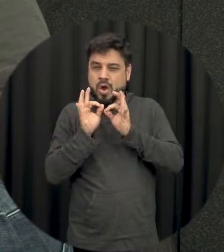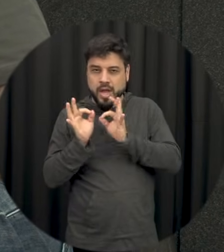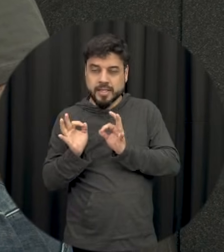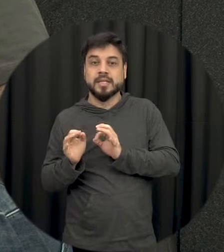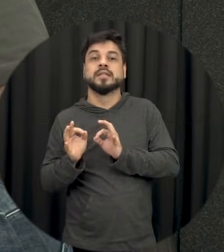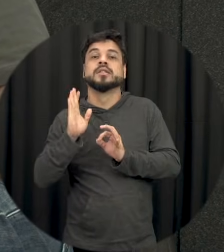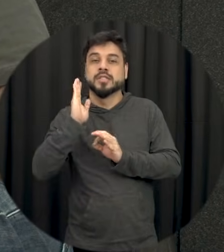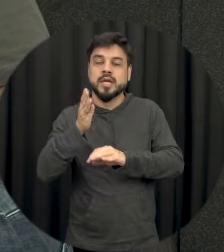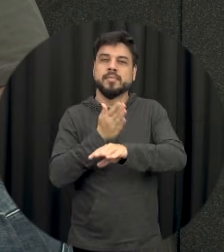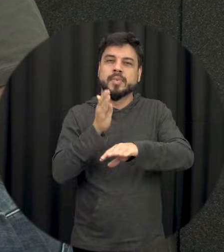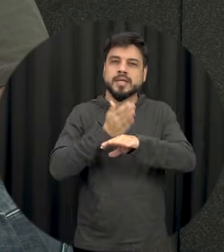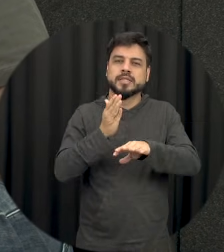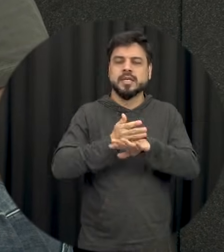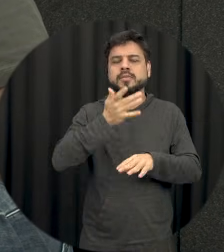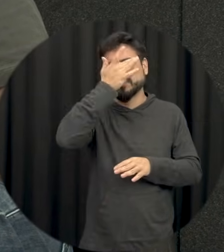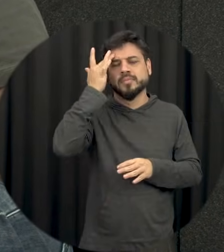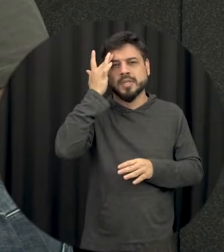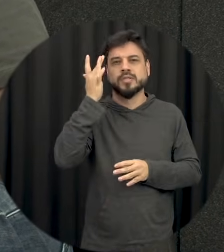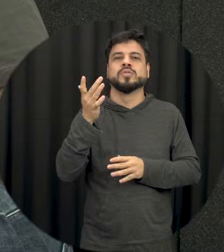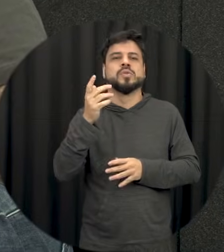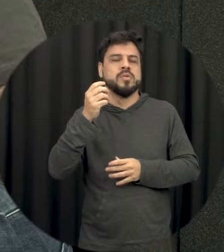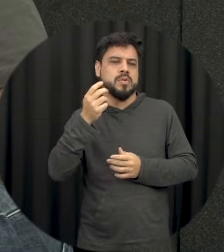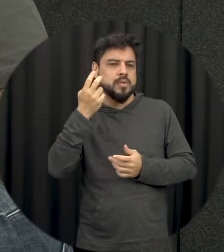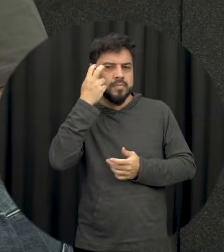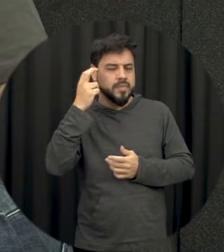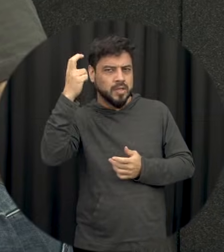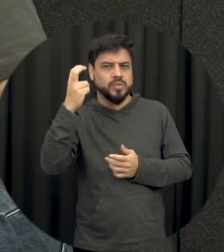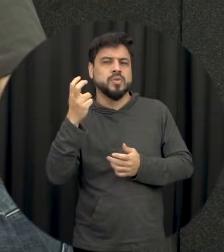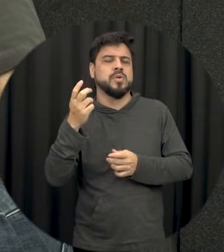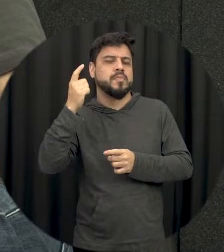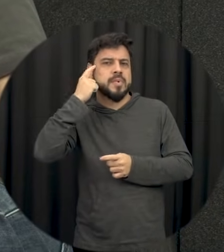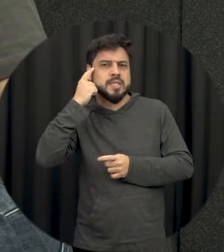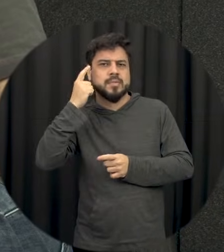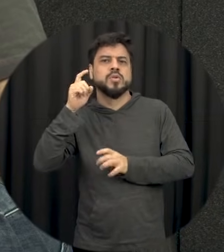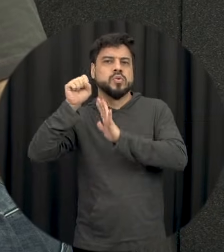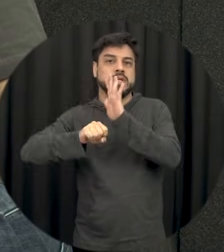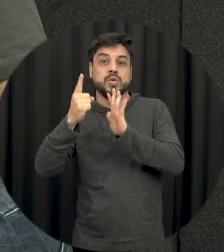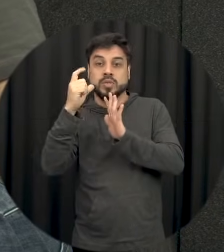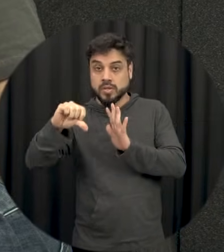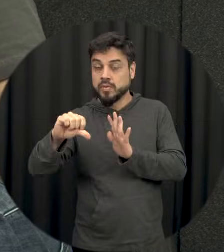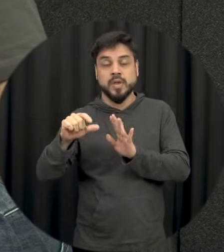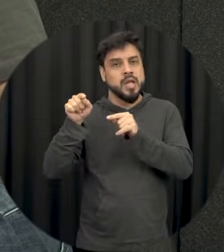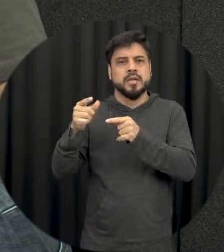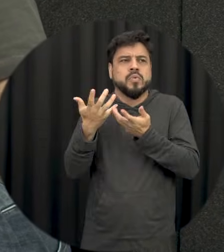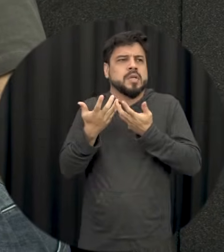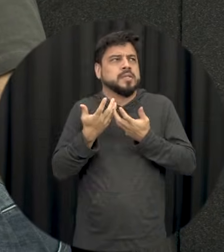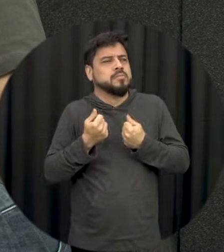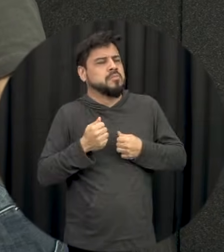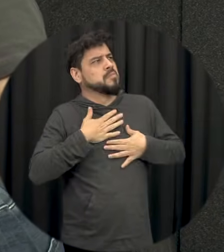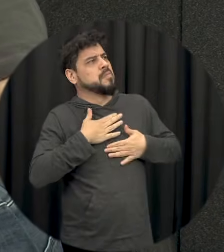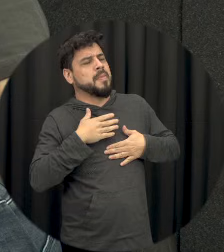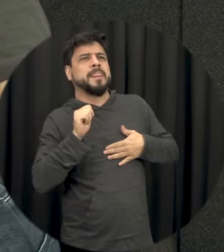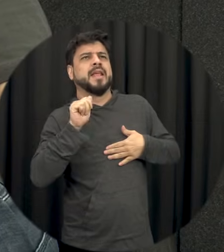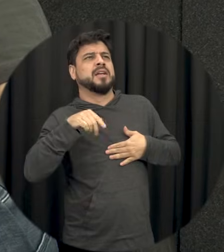por intelectuais, pensadores, desde o século XIX, que obviamente não se reconheciam, não se declaravam, não se definiam